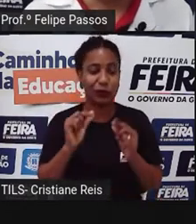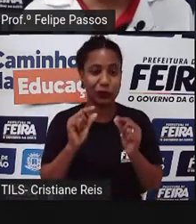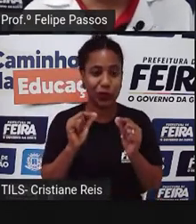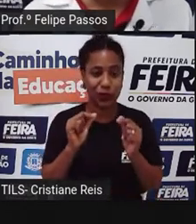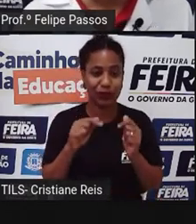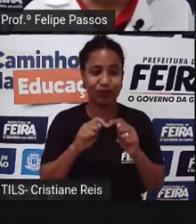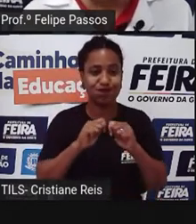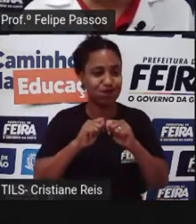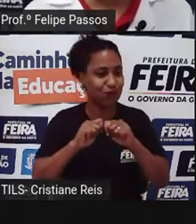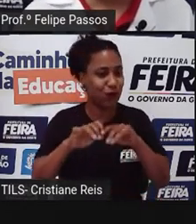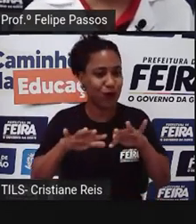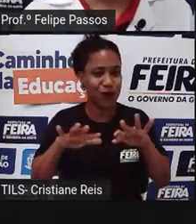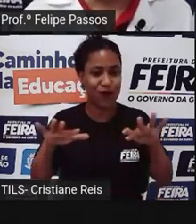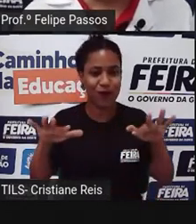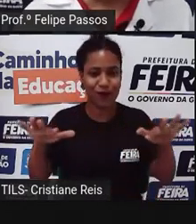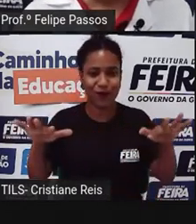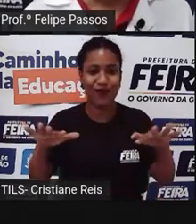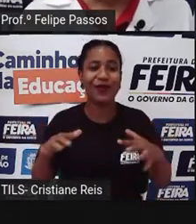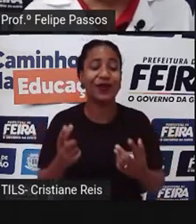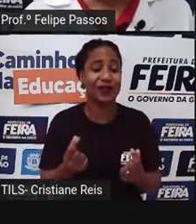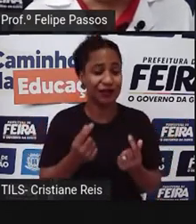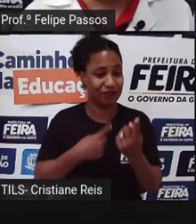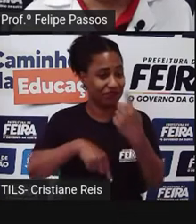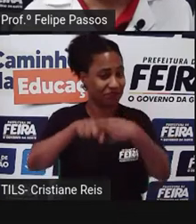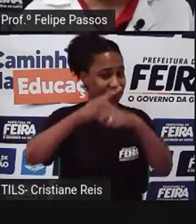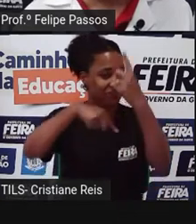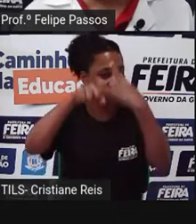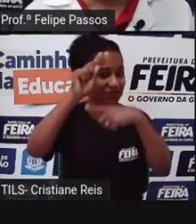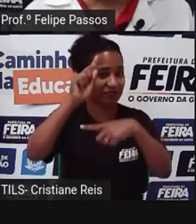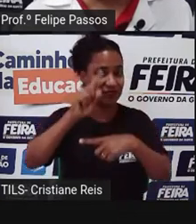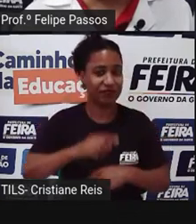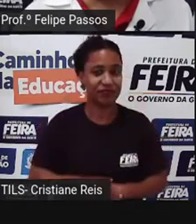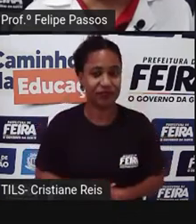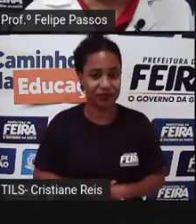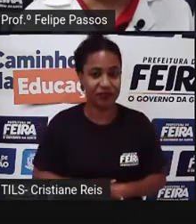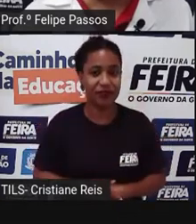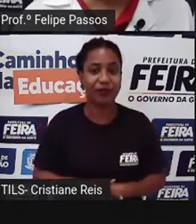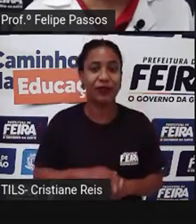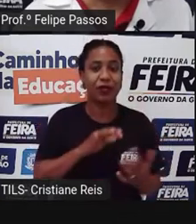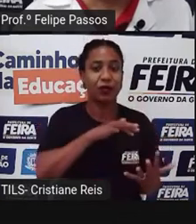país. No mundo, esse número é muito maior, né? São cerca de